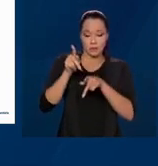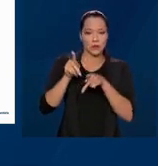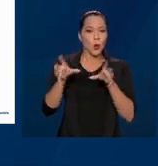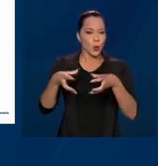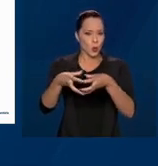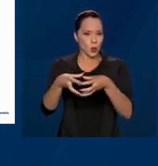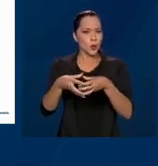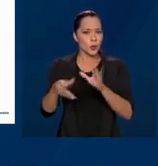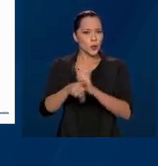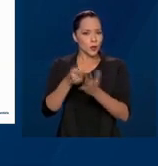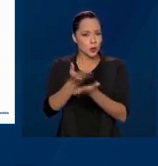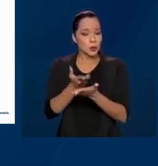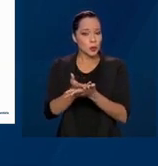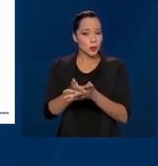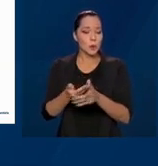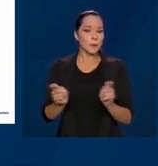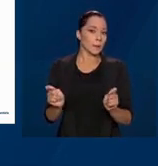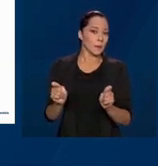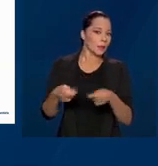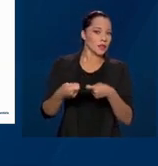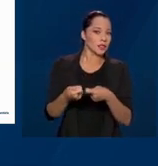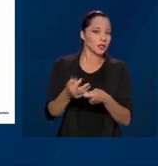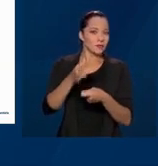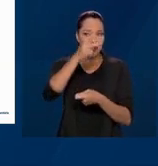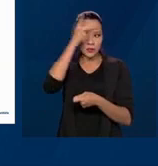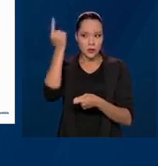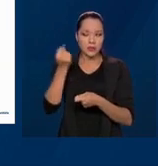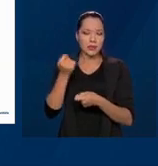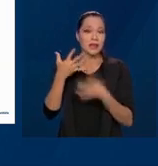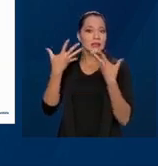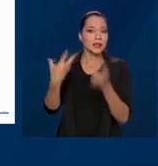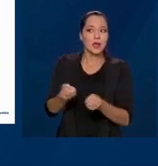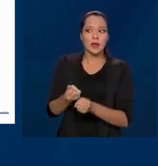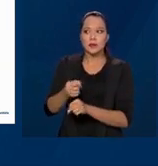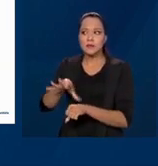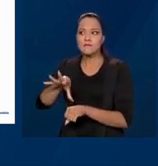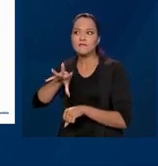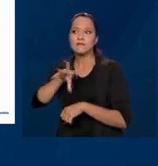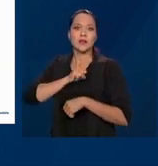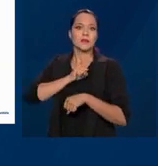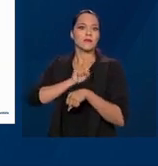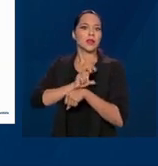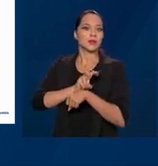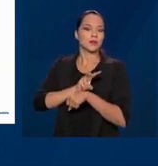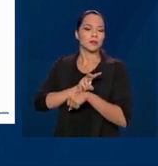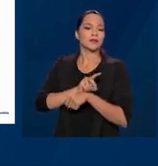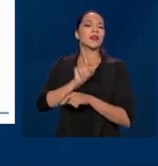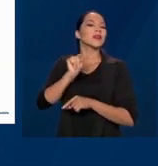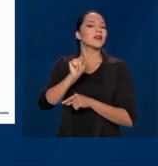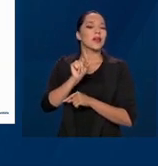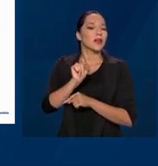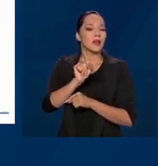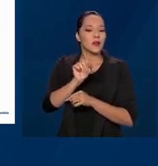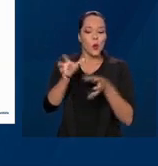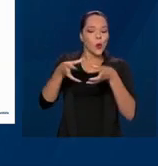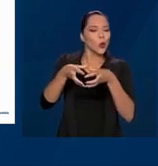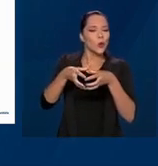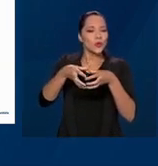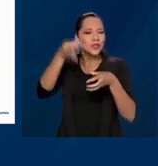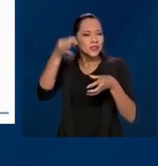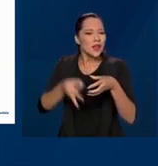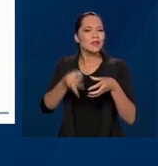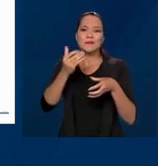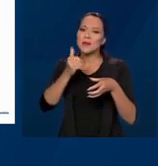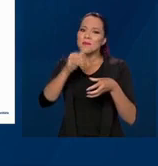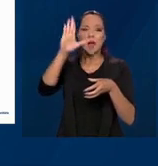estudo permitisse que as pessoas se expusessem ao vírus. E quem eram as pessoas ali que tinham